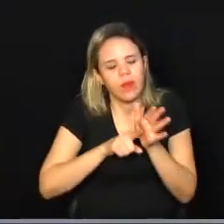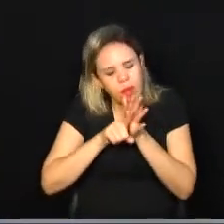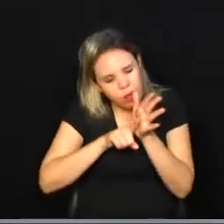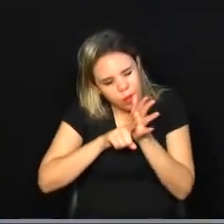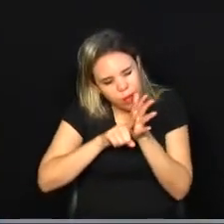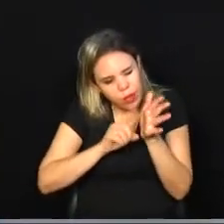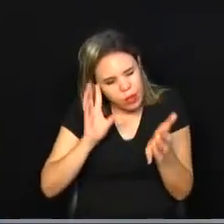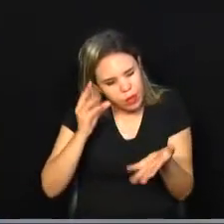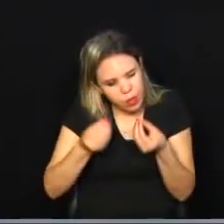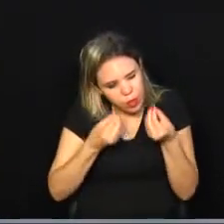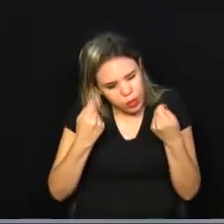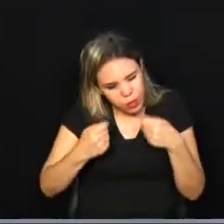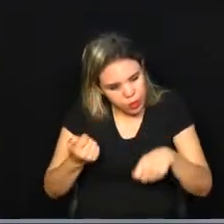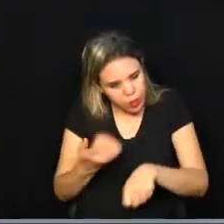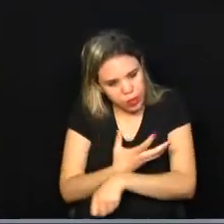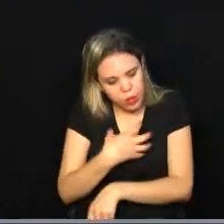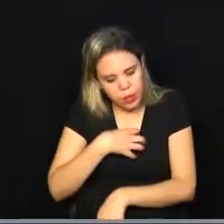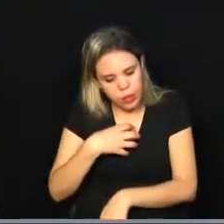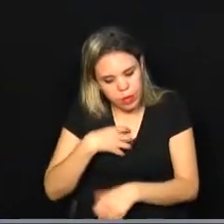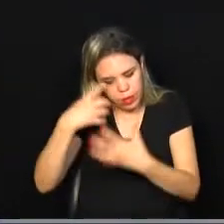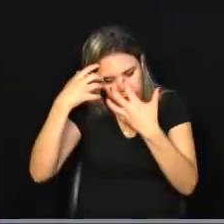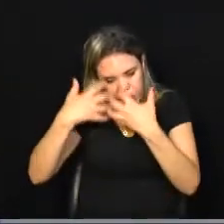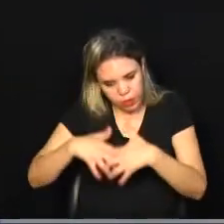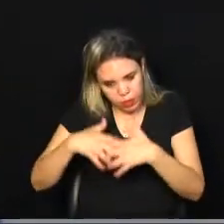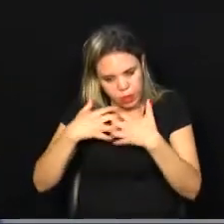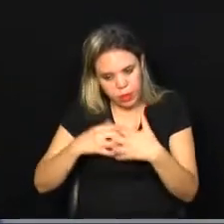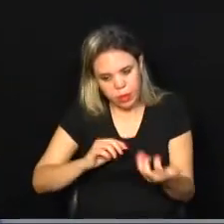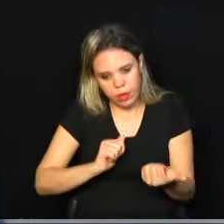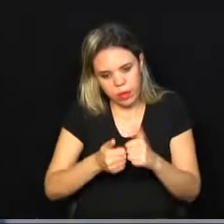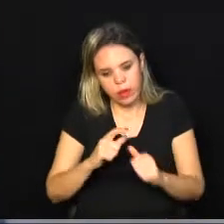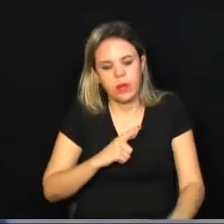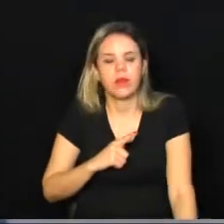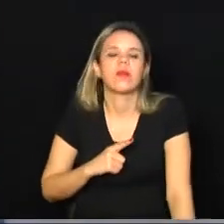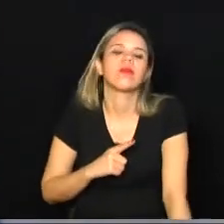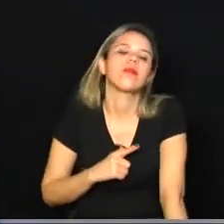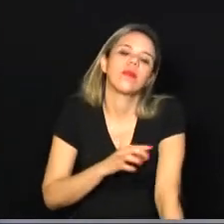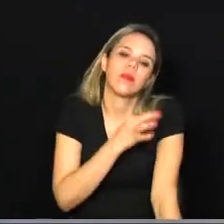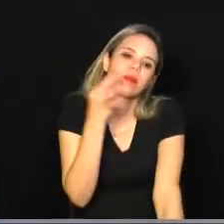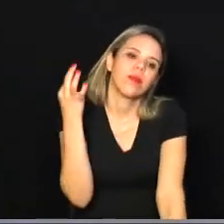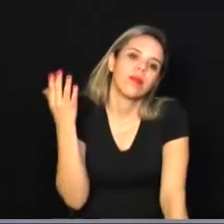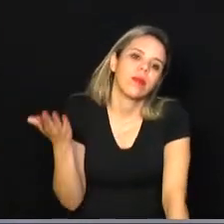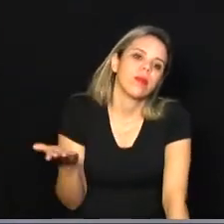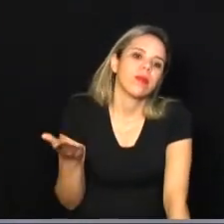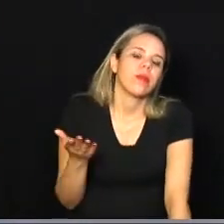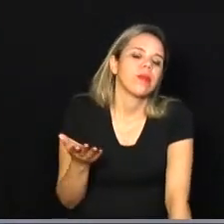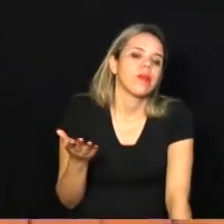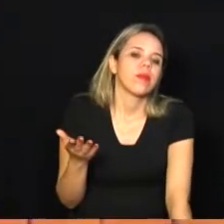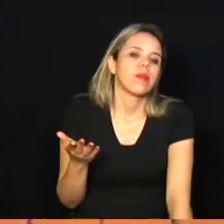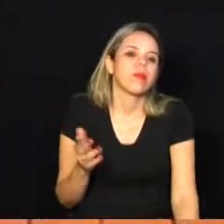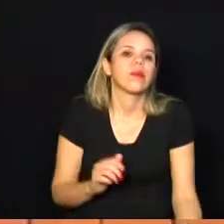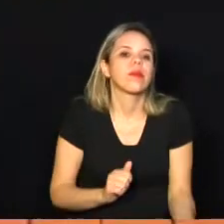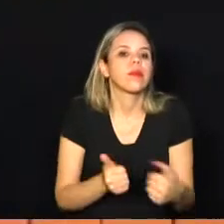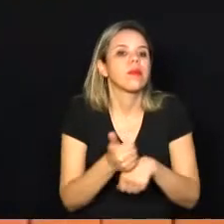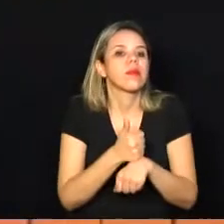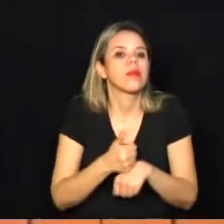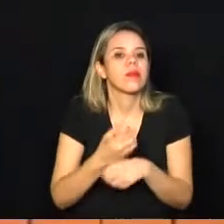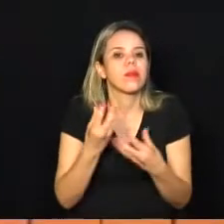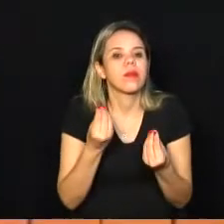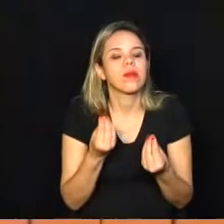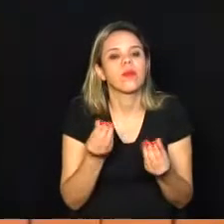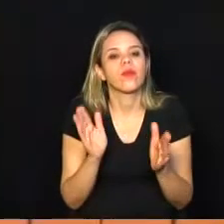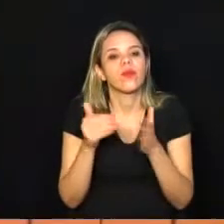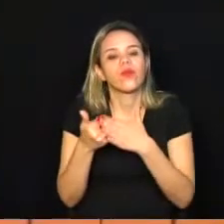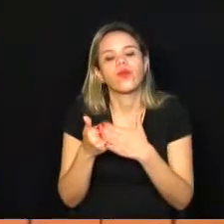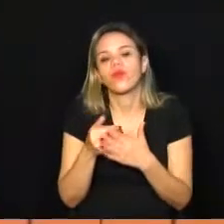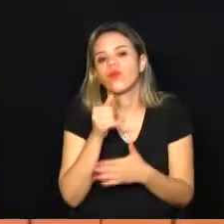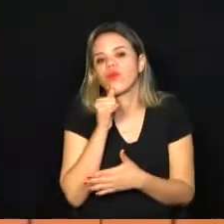as demandas emocionais, neurais que o atleta tem. Ótimo. Os atletas ainda são muito